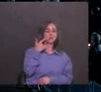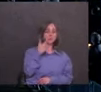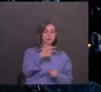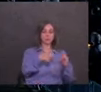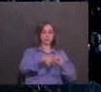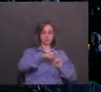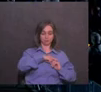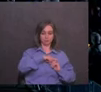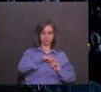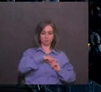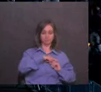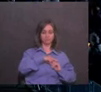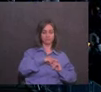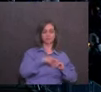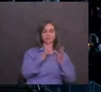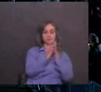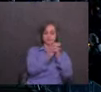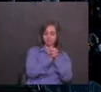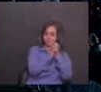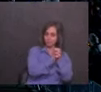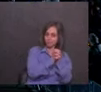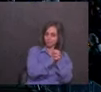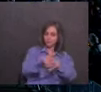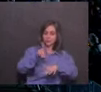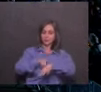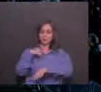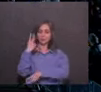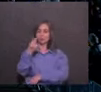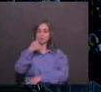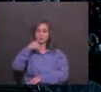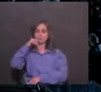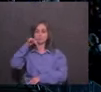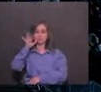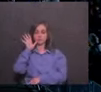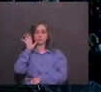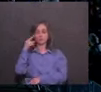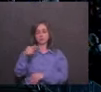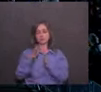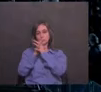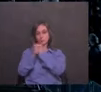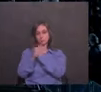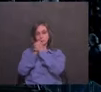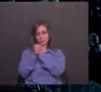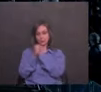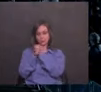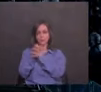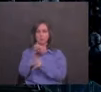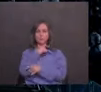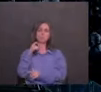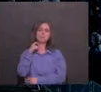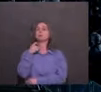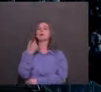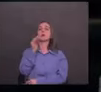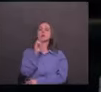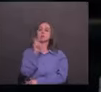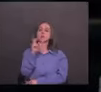Sérgio Fernandes. Às duas horas, teremos aqui no recinto de oração a Via Sacra, orientada pelo Padre Sérgio Fernandes e pelo